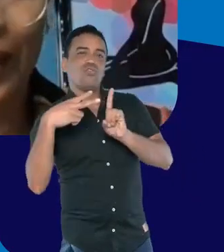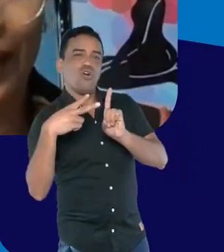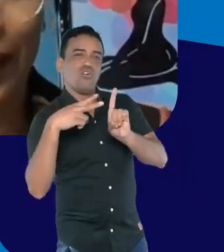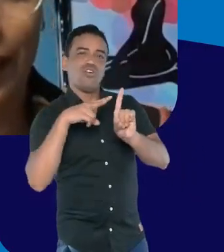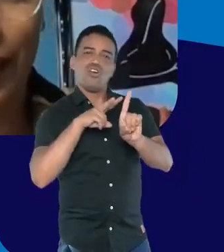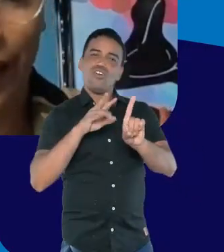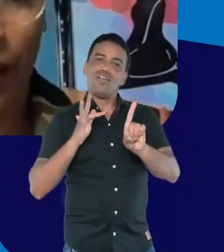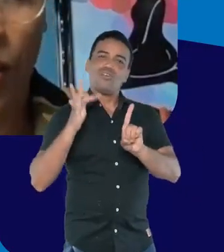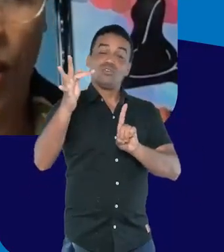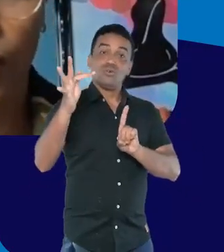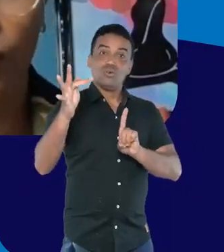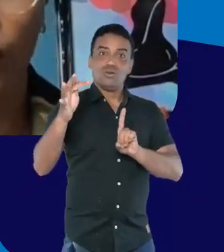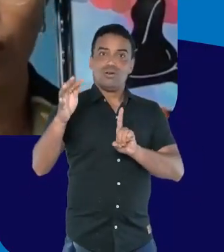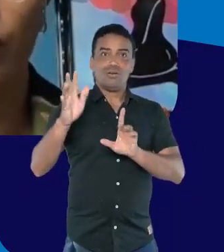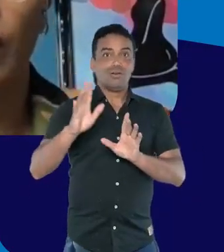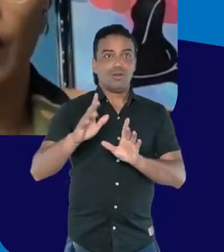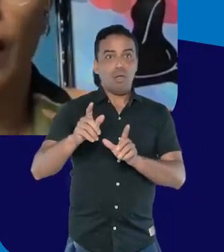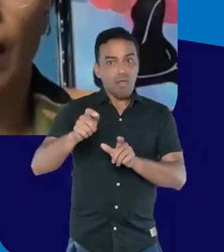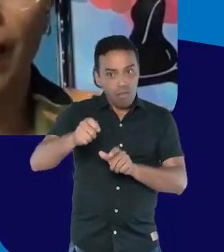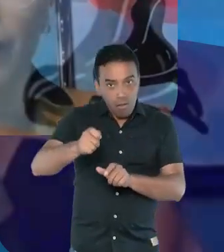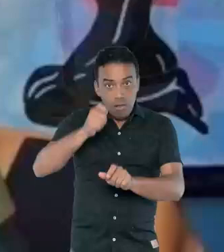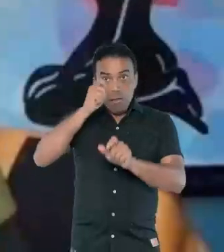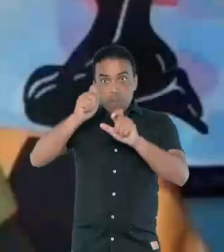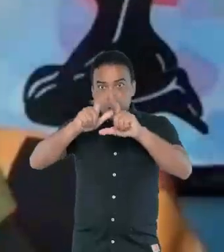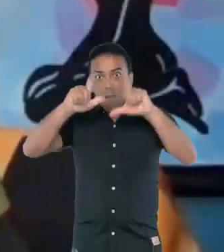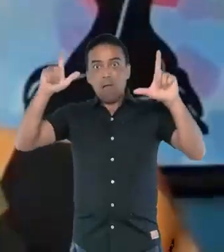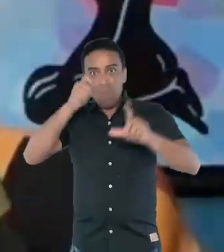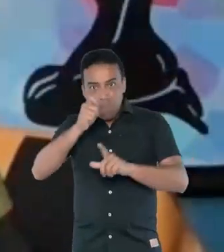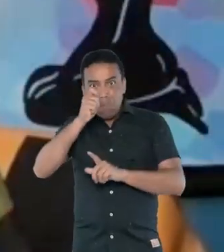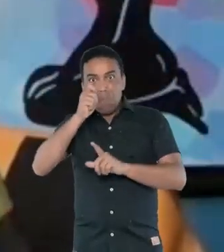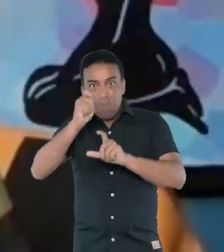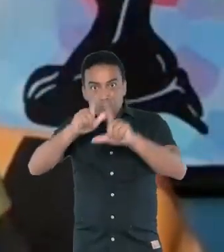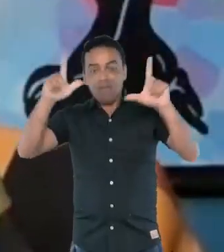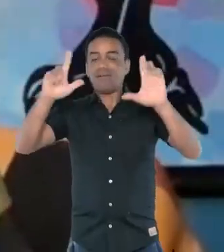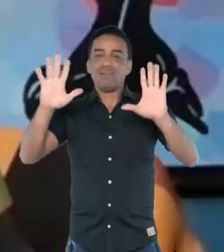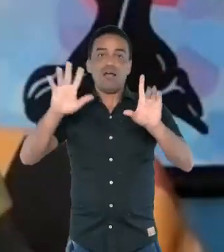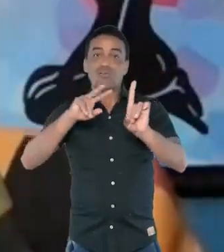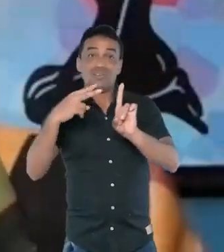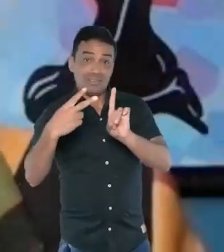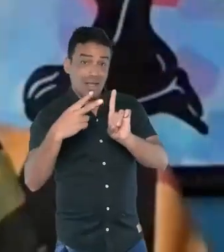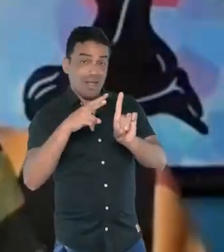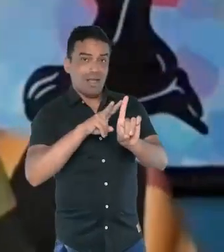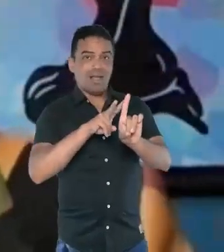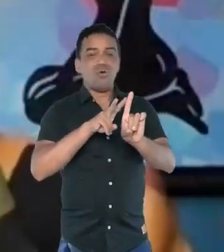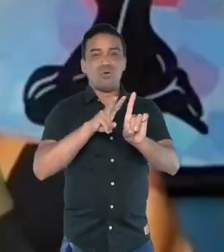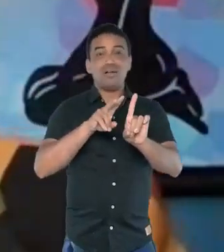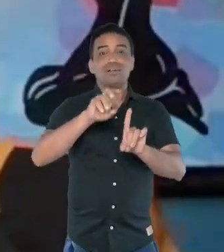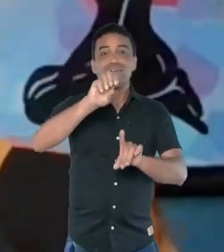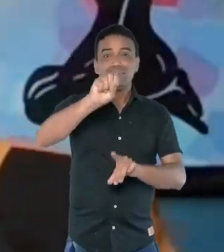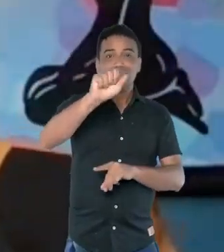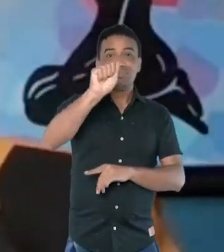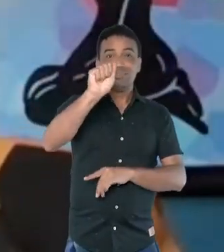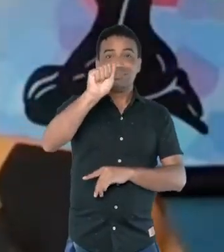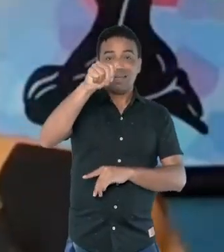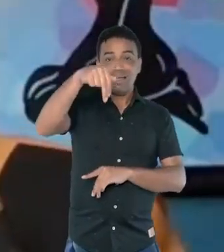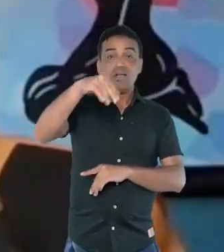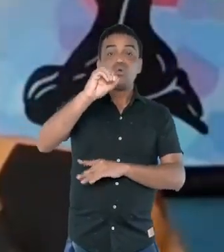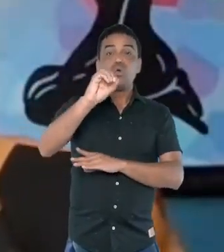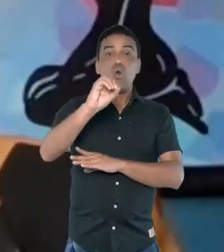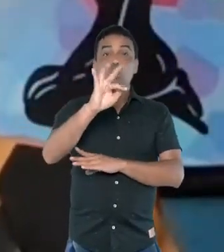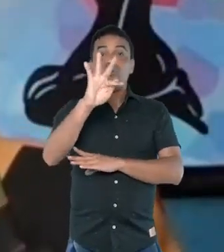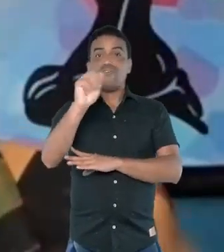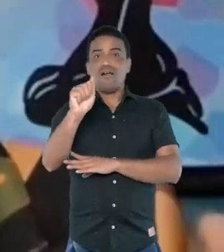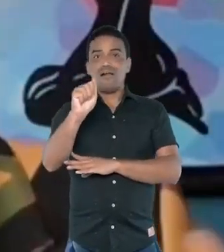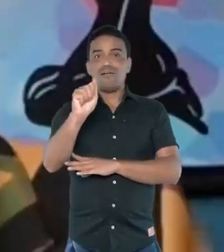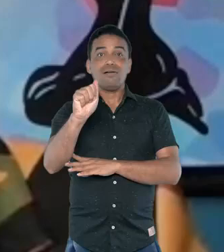se fosse uma lente, assim, eu olho para o futuro a partir dessa perspectiva. E Sankofa é isso. Então,